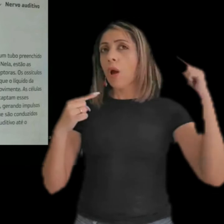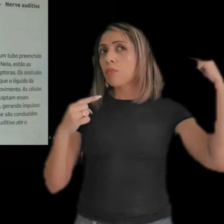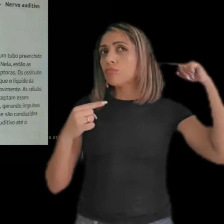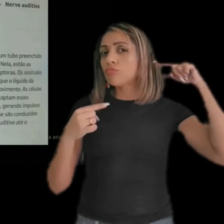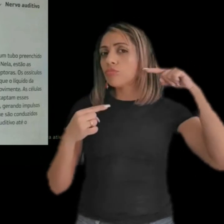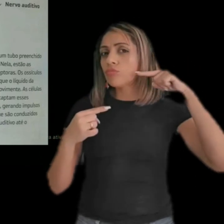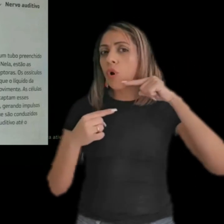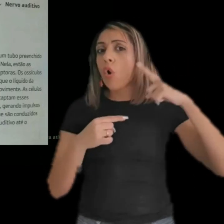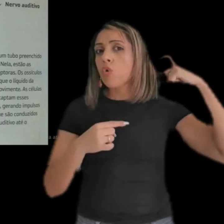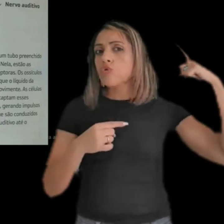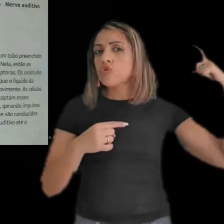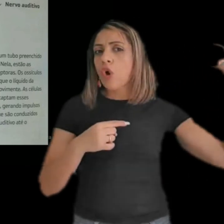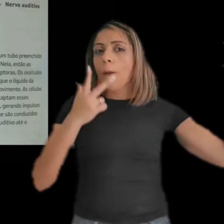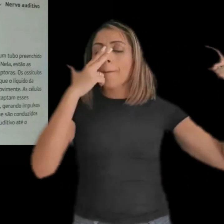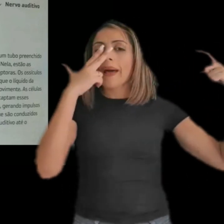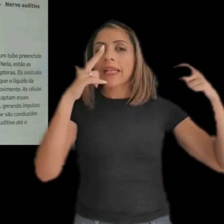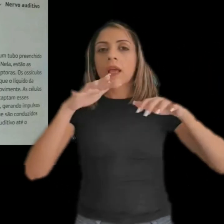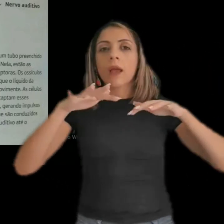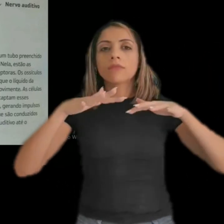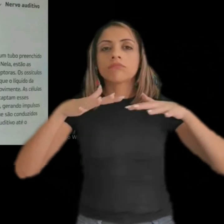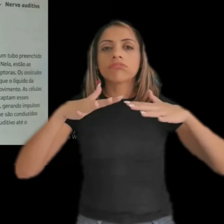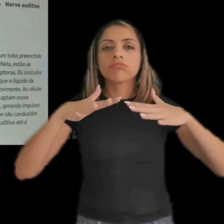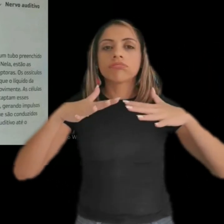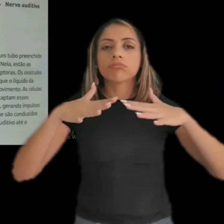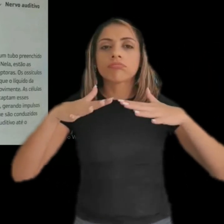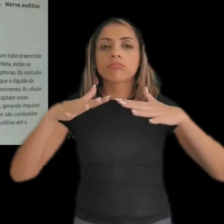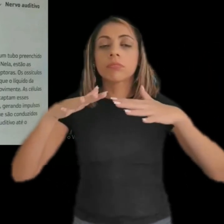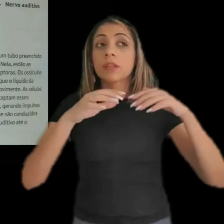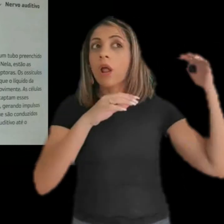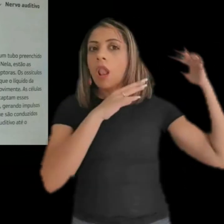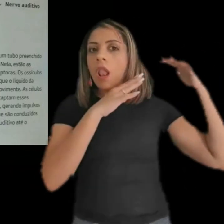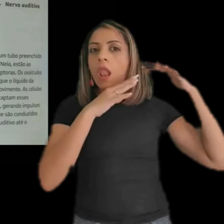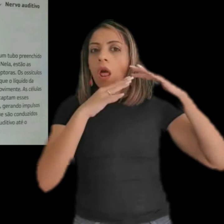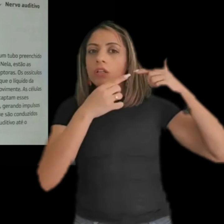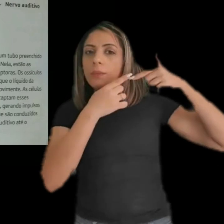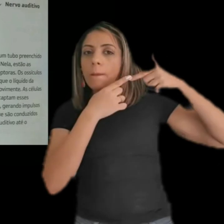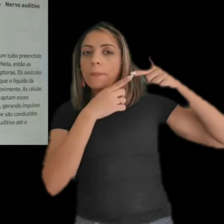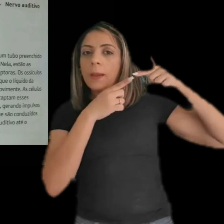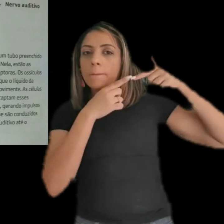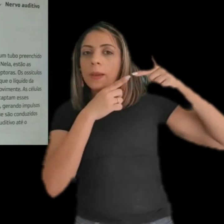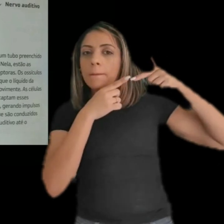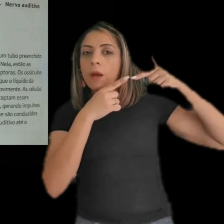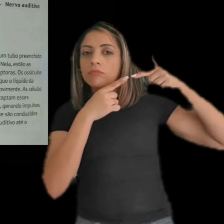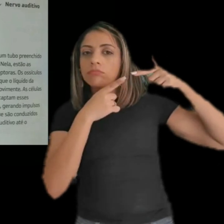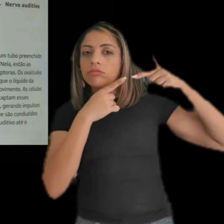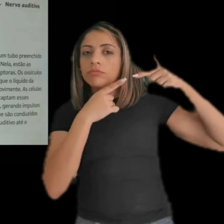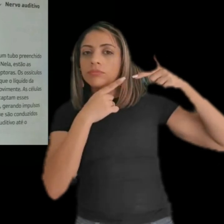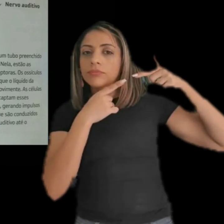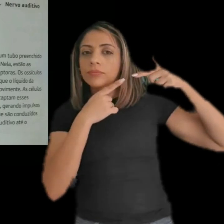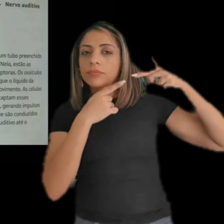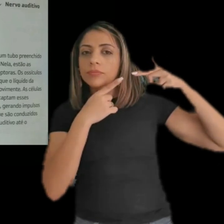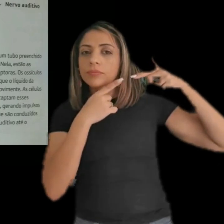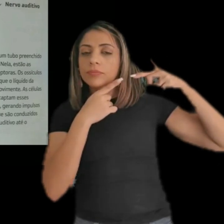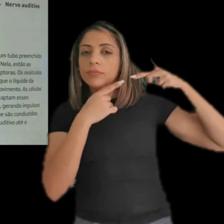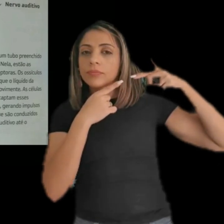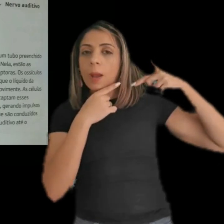vão fazer o tímpano vibrar. Ele é uma membrana elástica que irá vibrar, tá? O tímpano ele vai transmitir